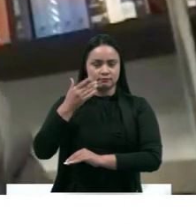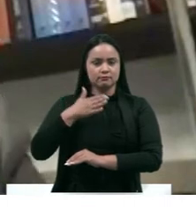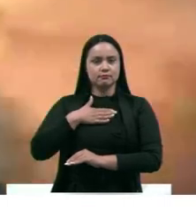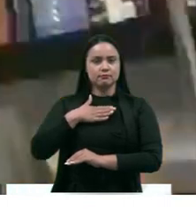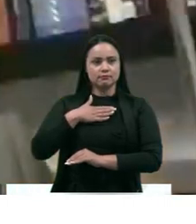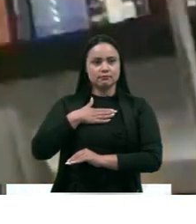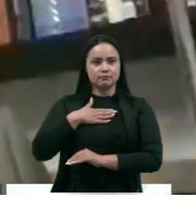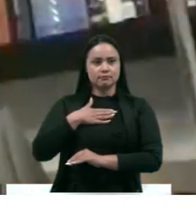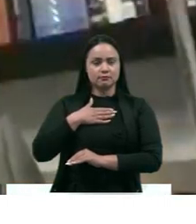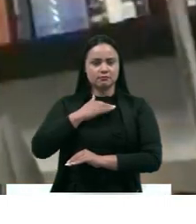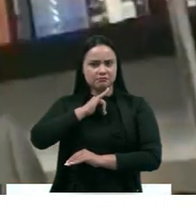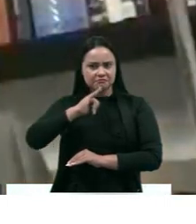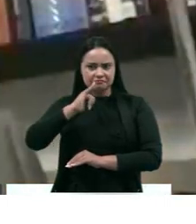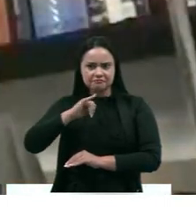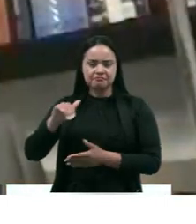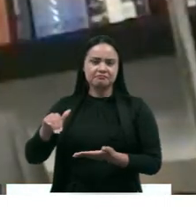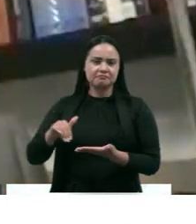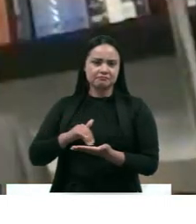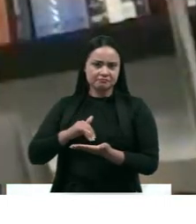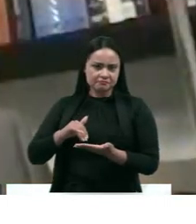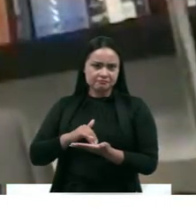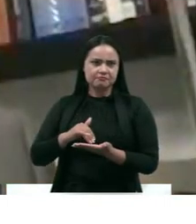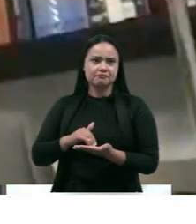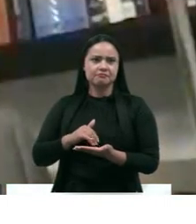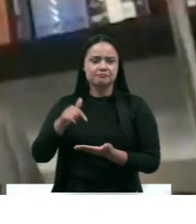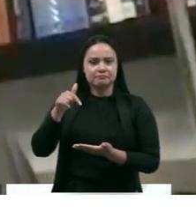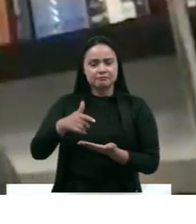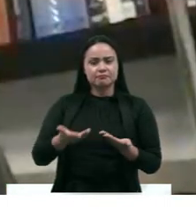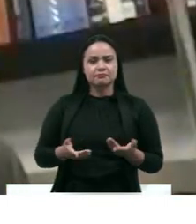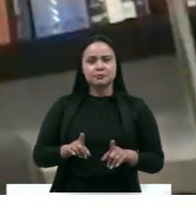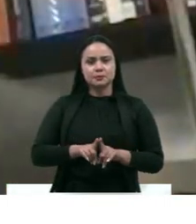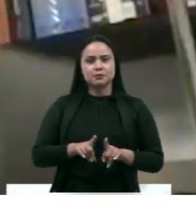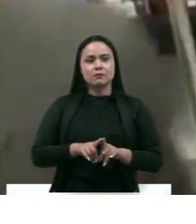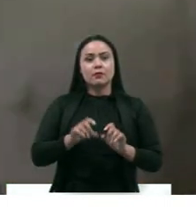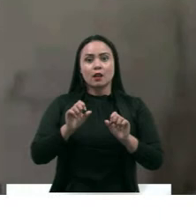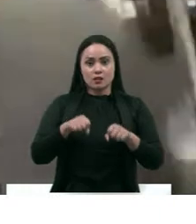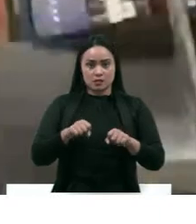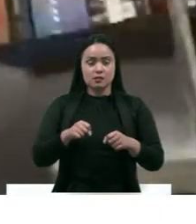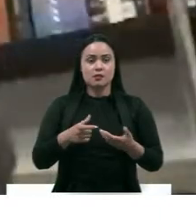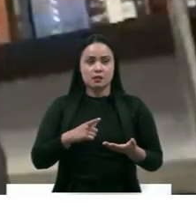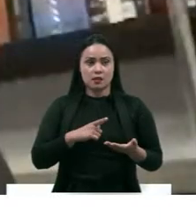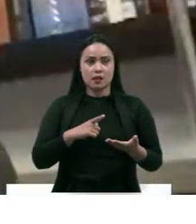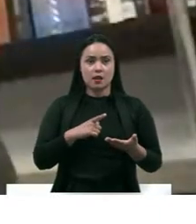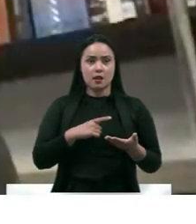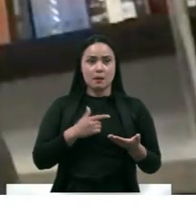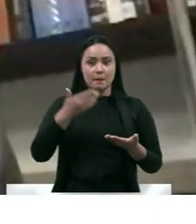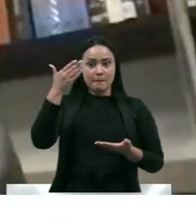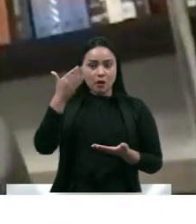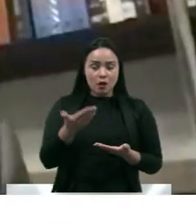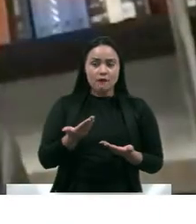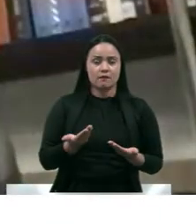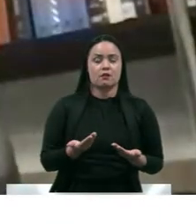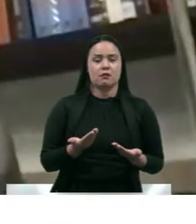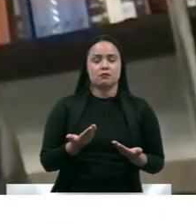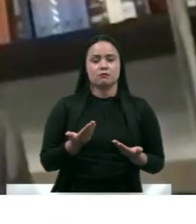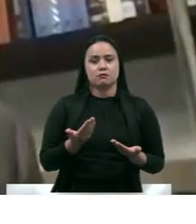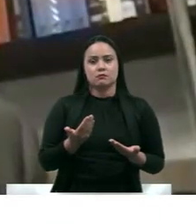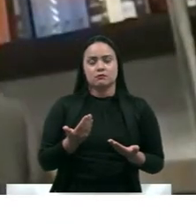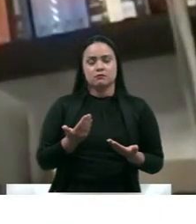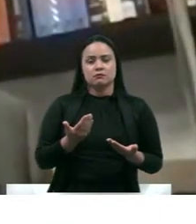particularmente notificaria, a secretaria está aqui e tal, aí sim, teríamos uma prova que o magistrado